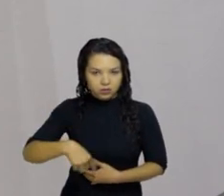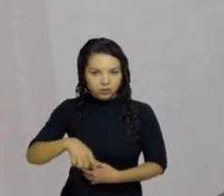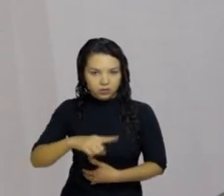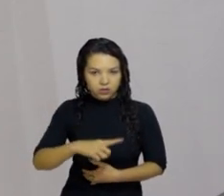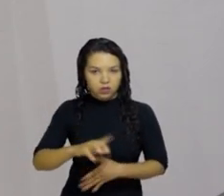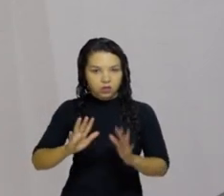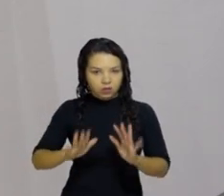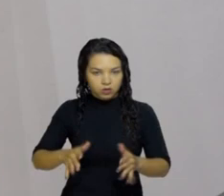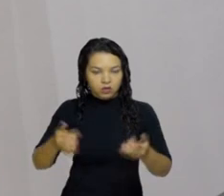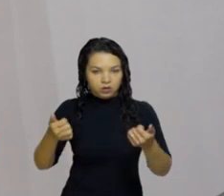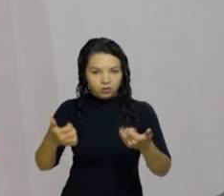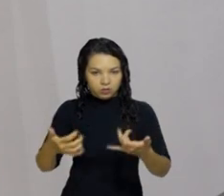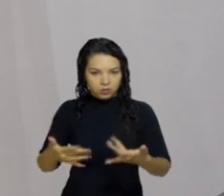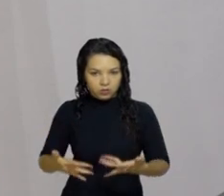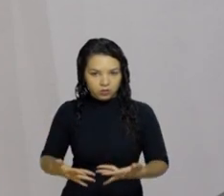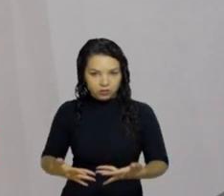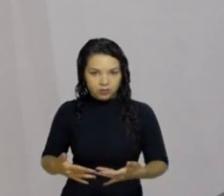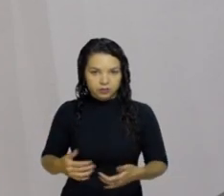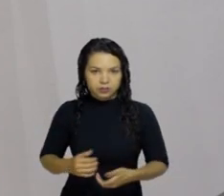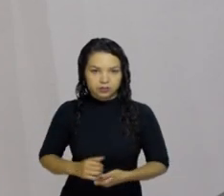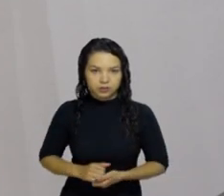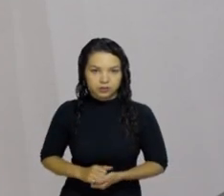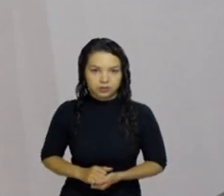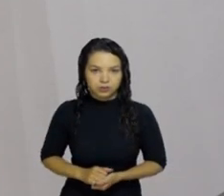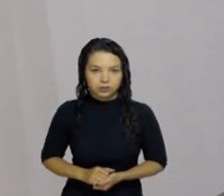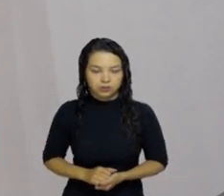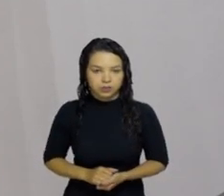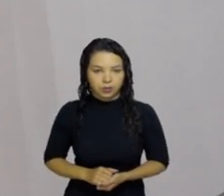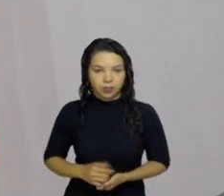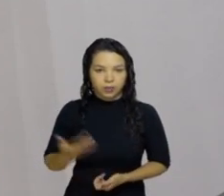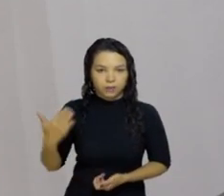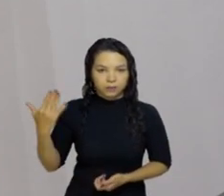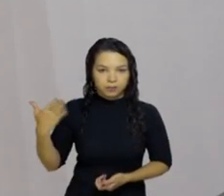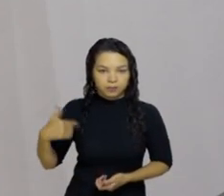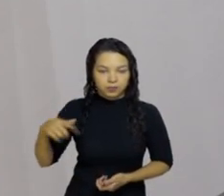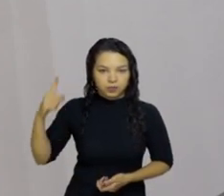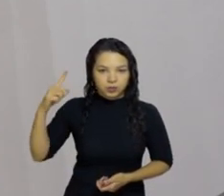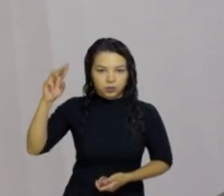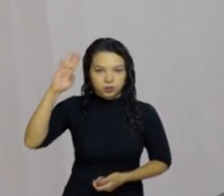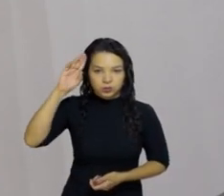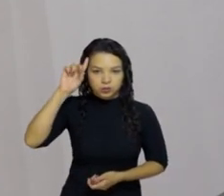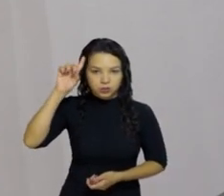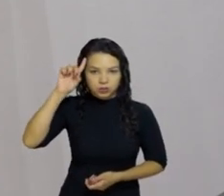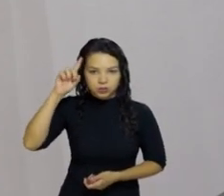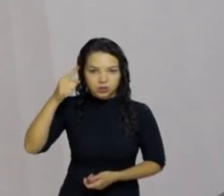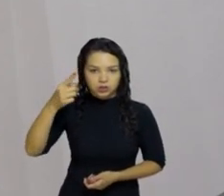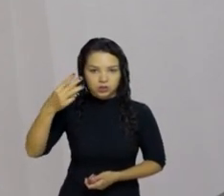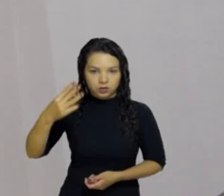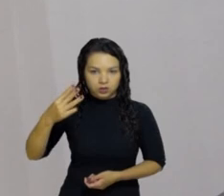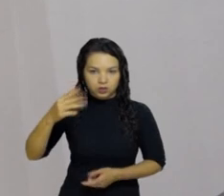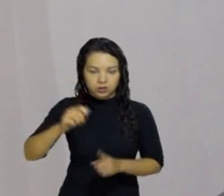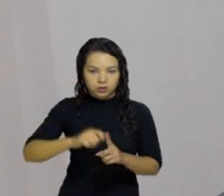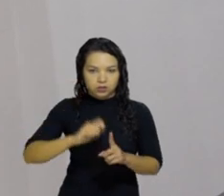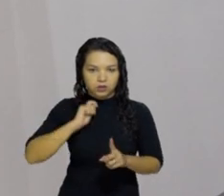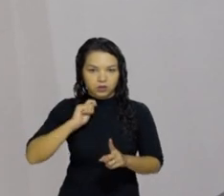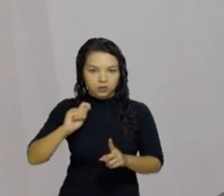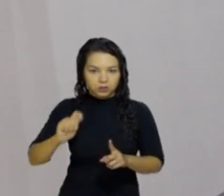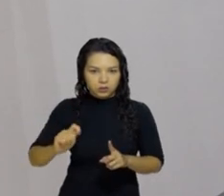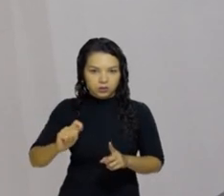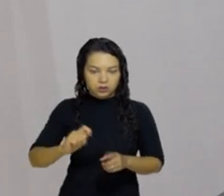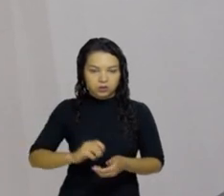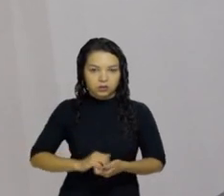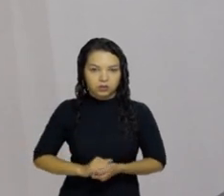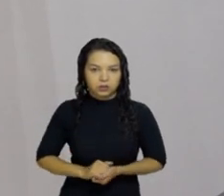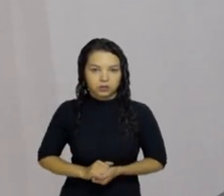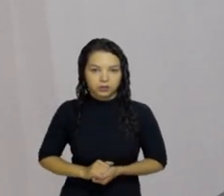Morro dos Cavalos. Senhores, no último dia 13 de abril, o desprendimento de uma grande